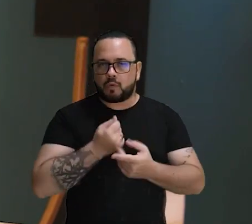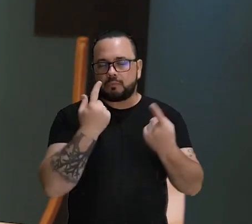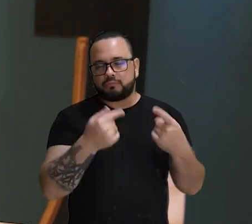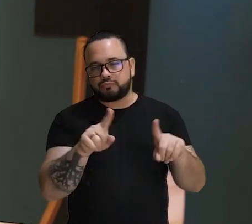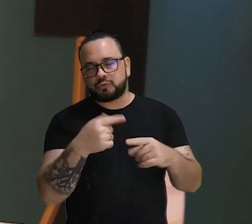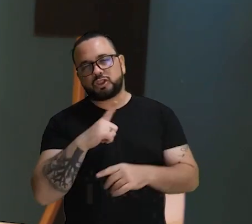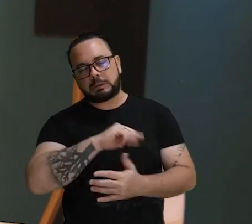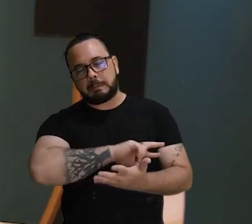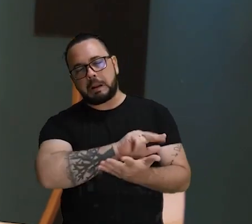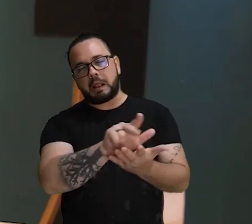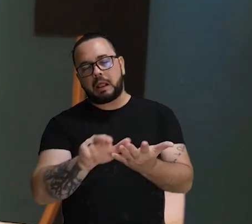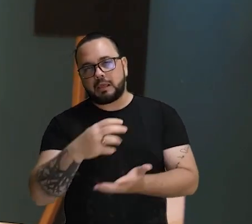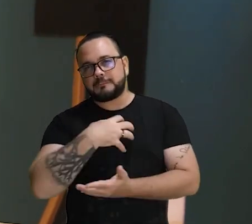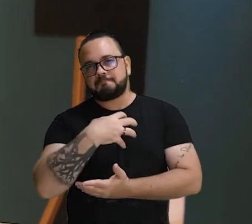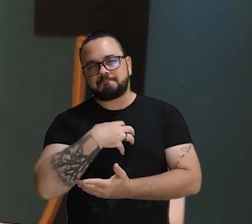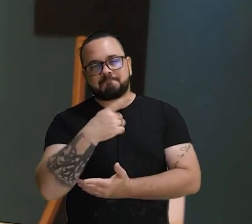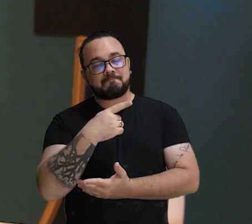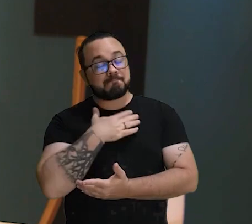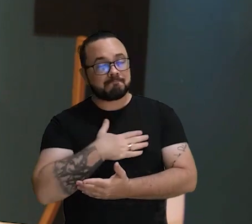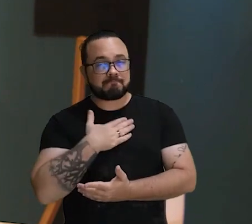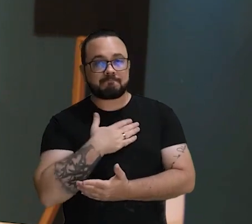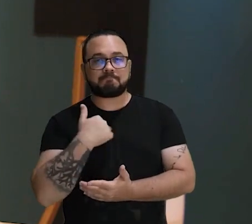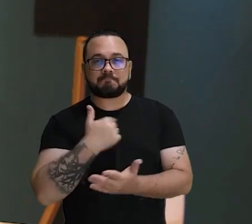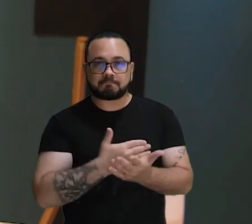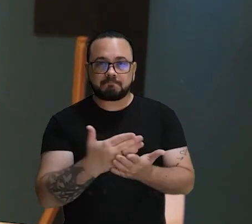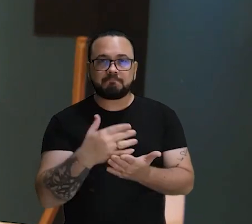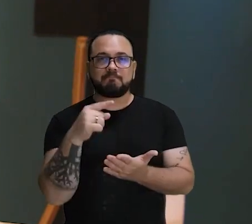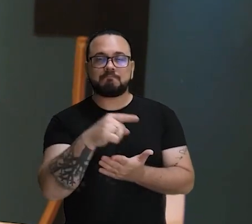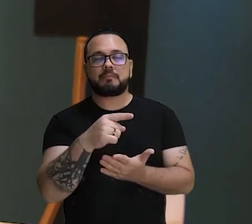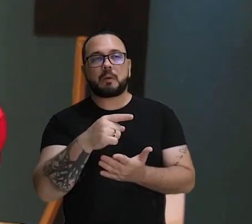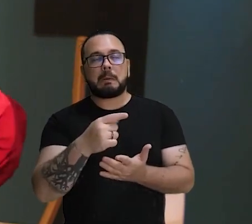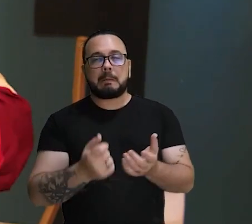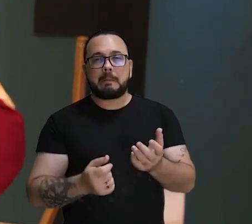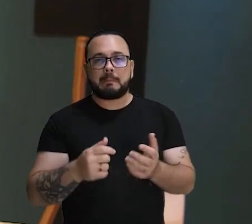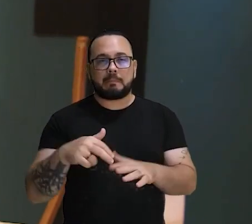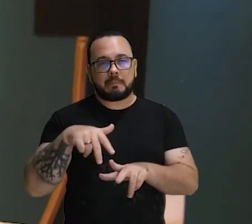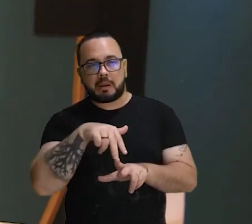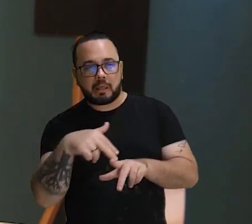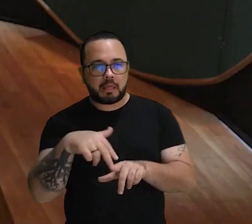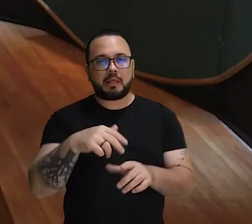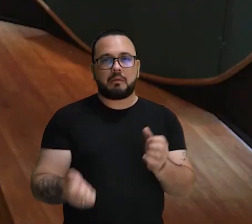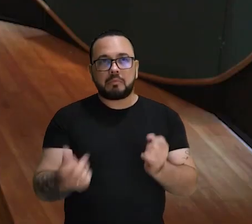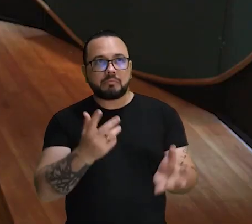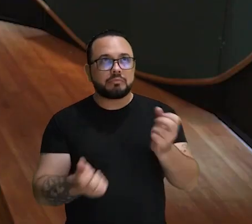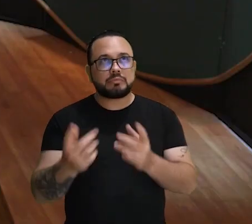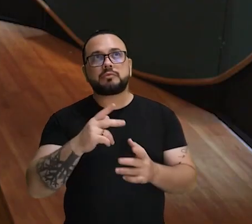assim, essa interface de linguagens é a minha grande pira. Sim. Então eu comecei lá como acrobata,